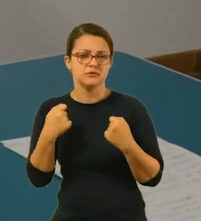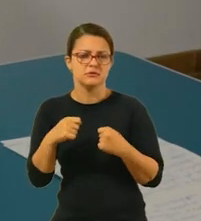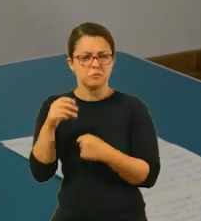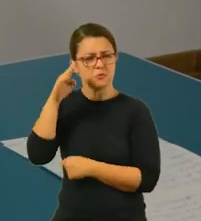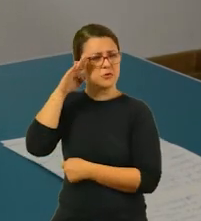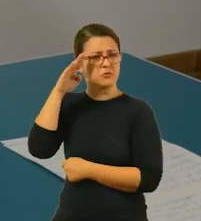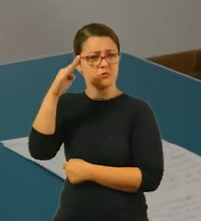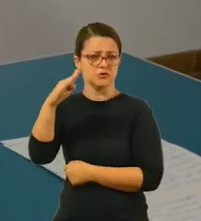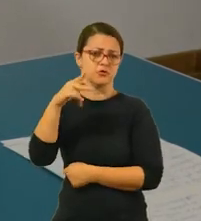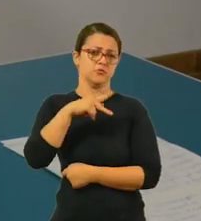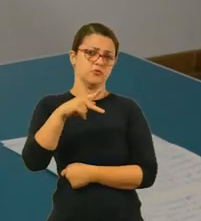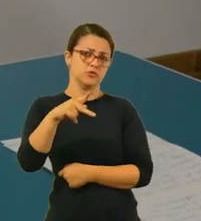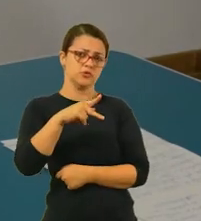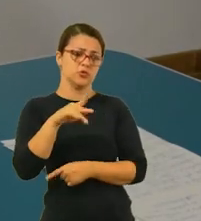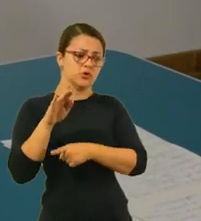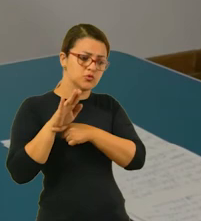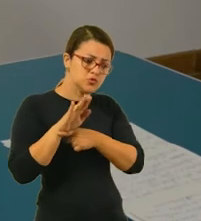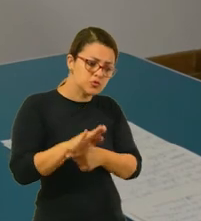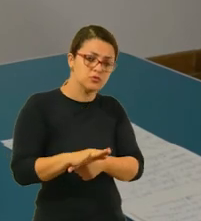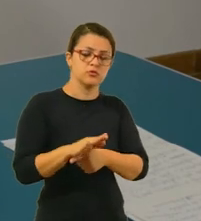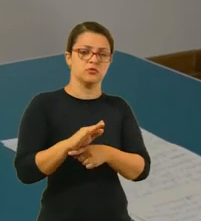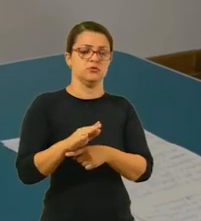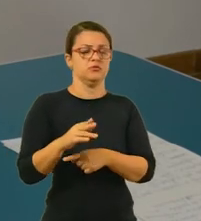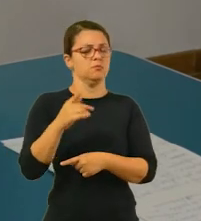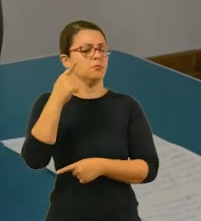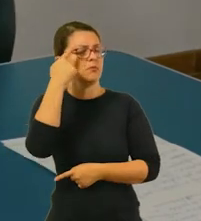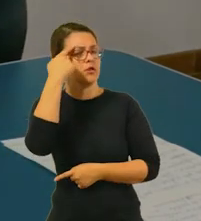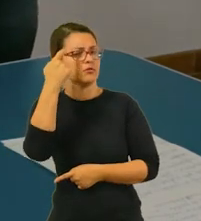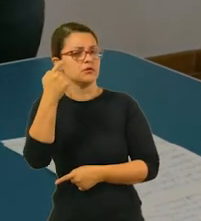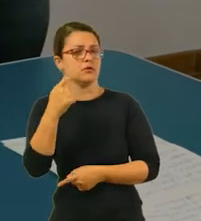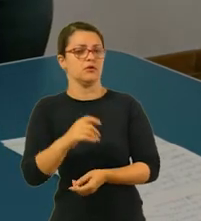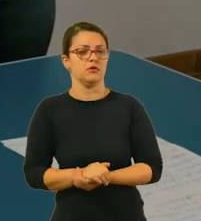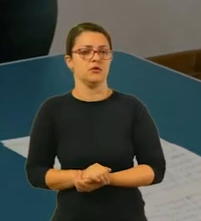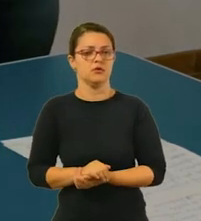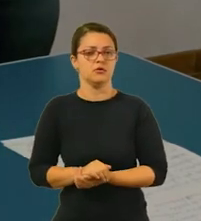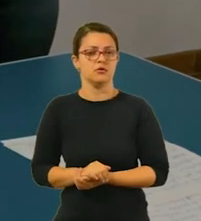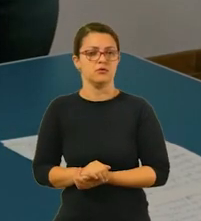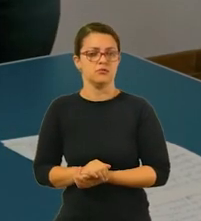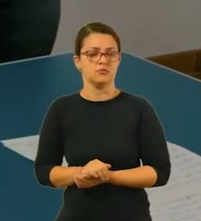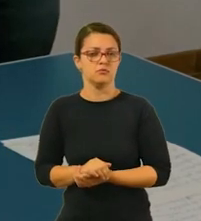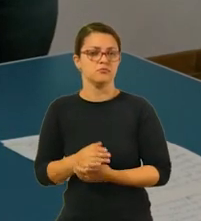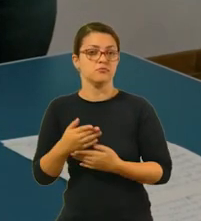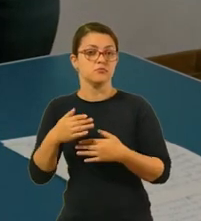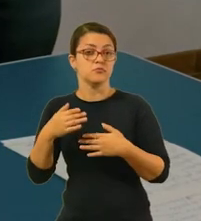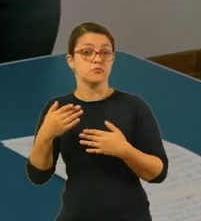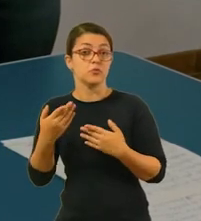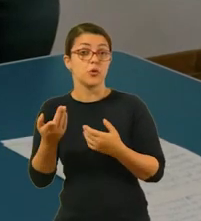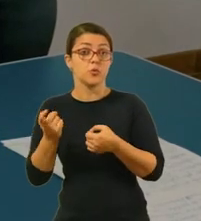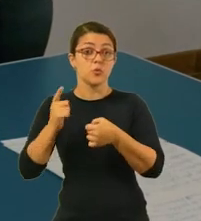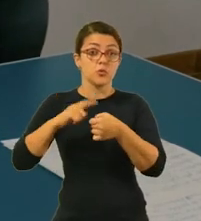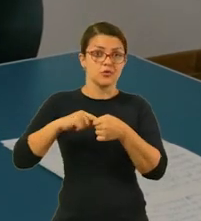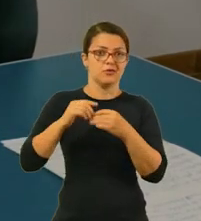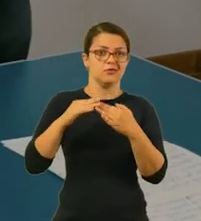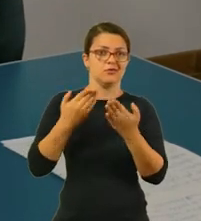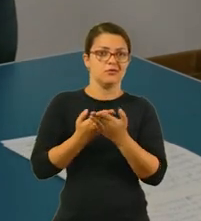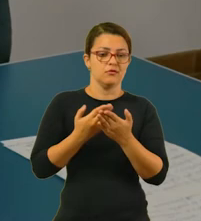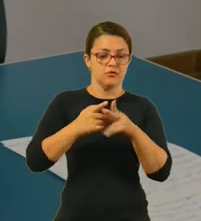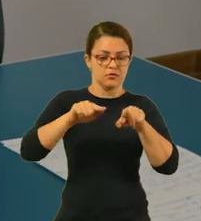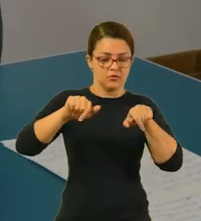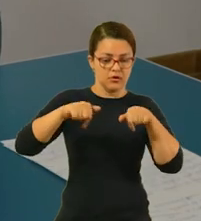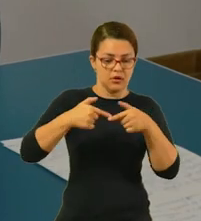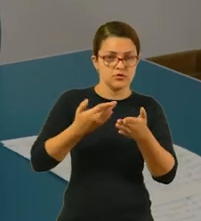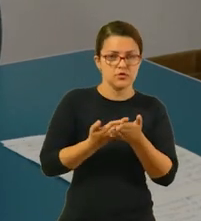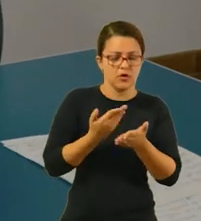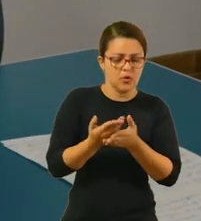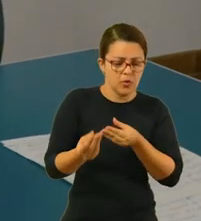da professora, né? Então, só para vocês pensarem, quando nós tivermos a possibilidade de retornar para a sala de aula, como vai ser essa